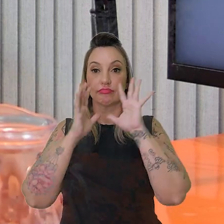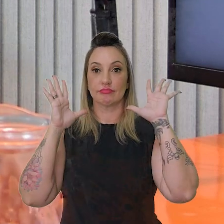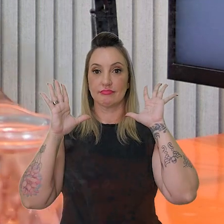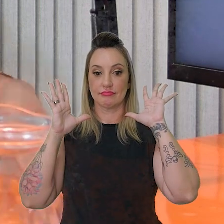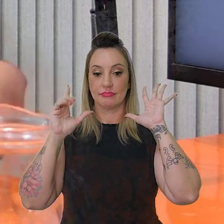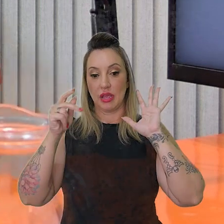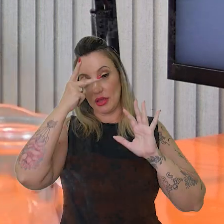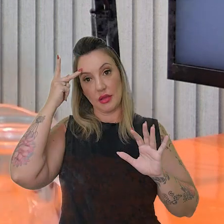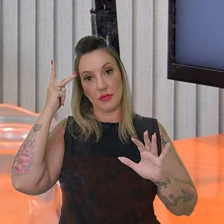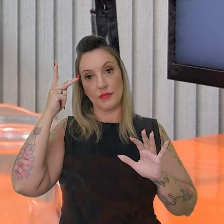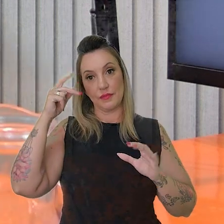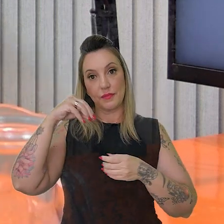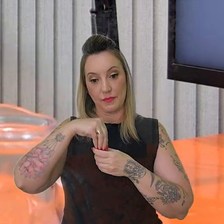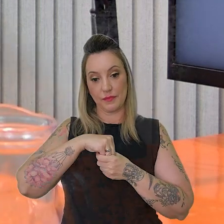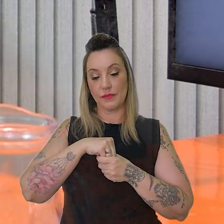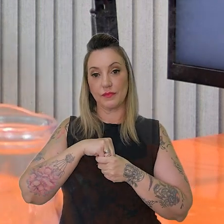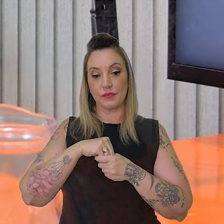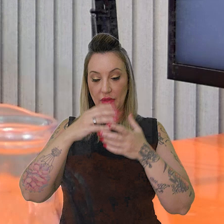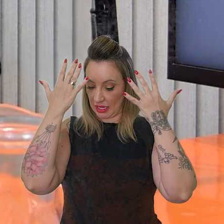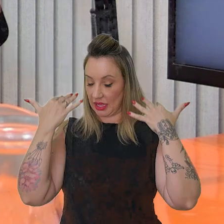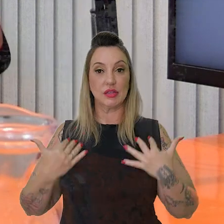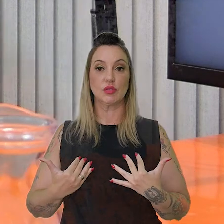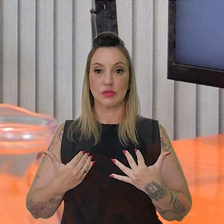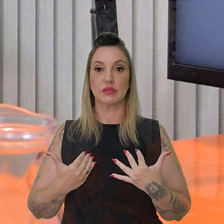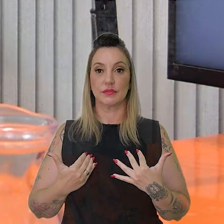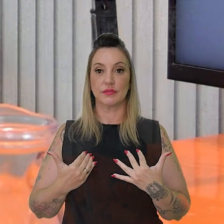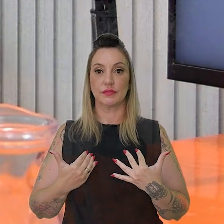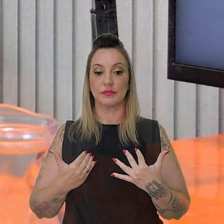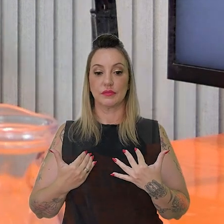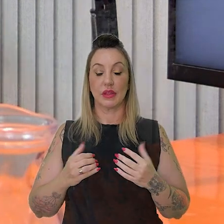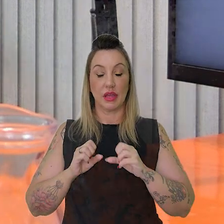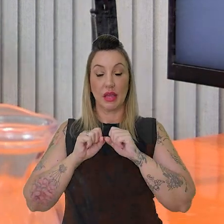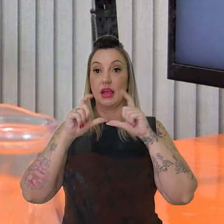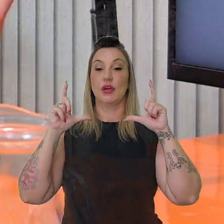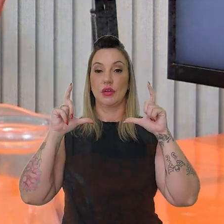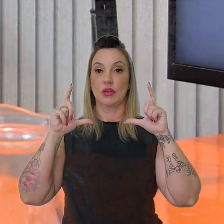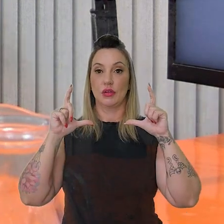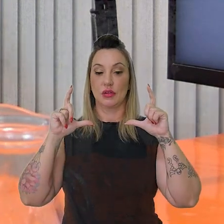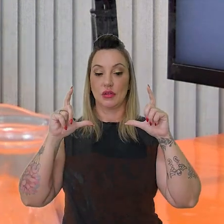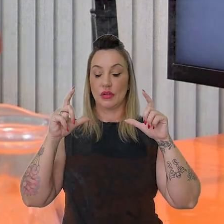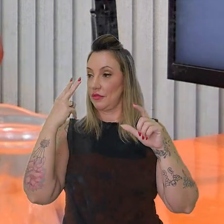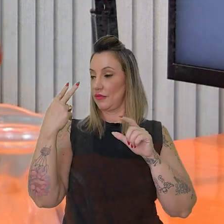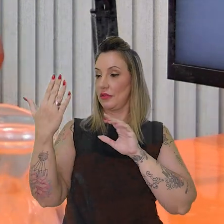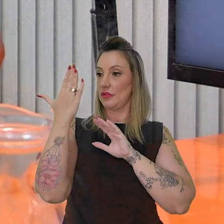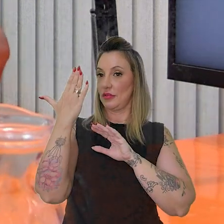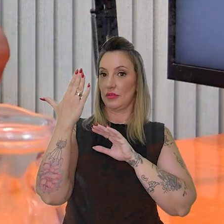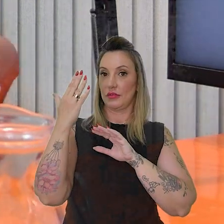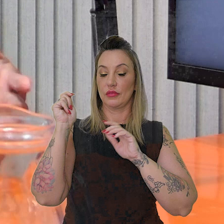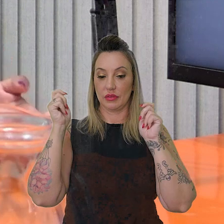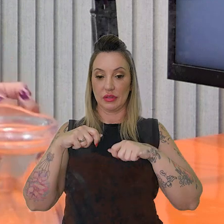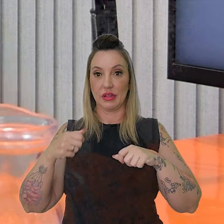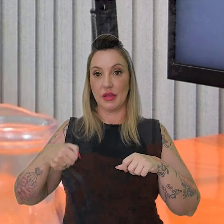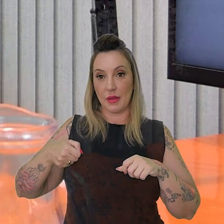que realçar porque a beleza é isso aqui Uhum é o acordar é como a gente se olha no espelho